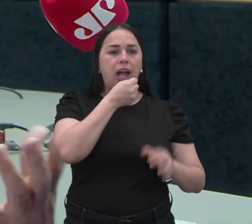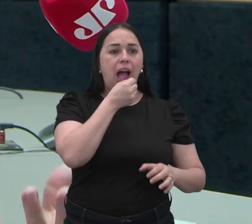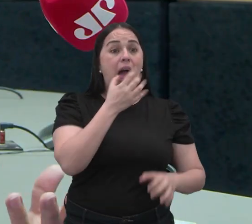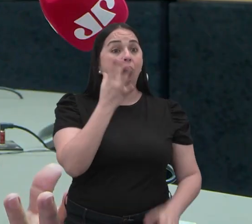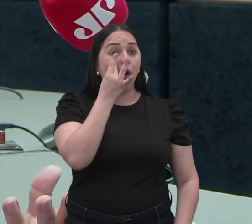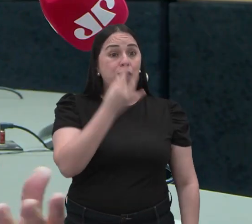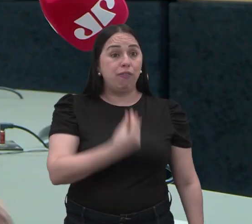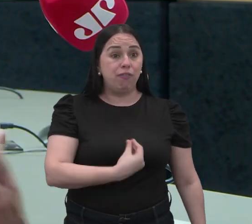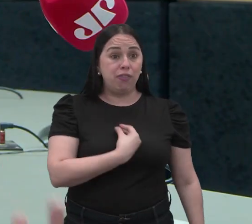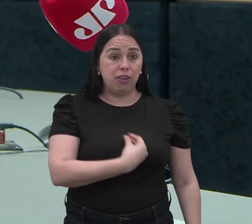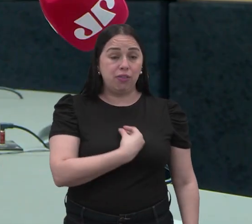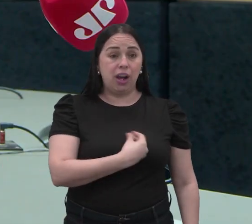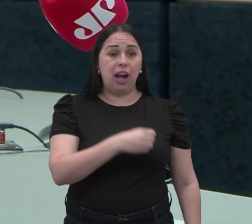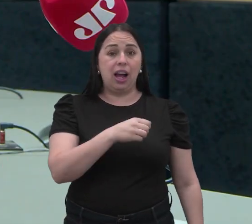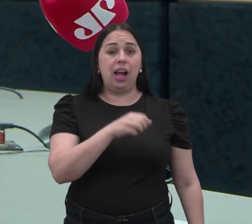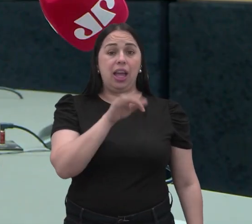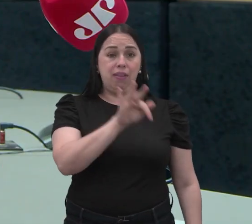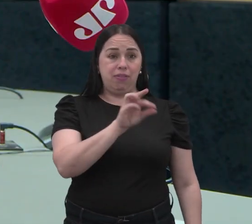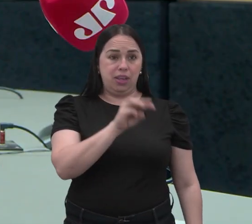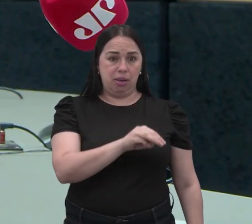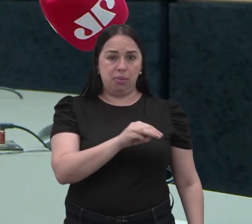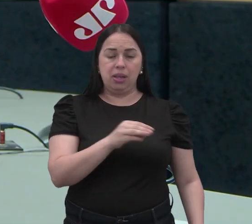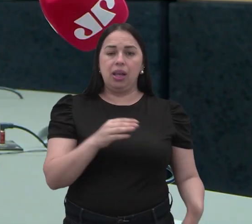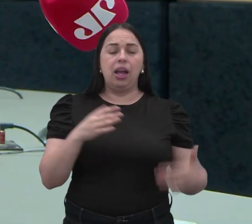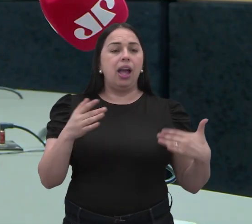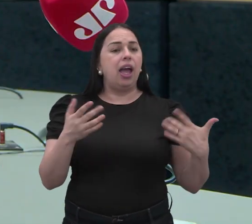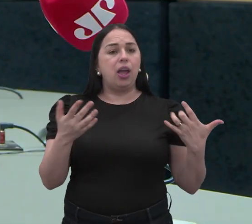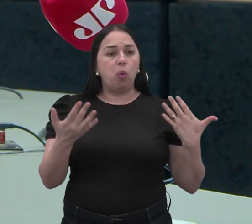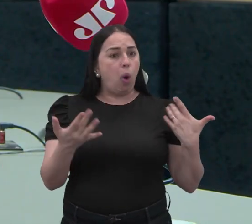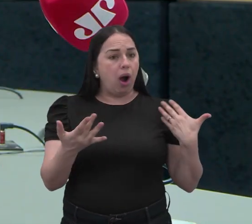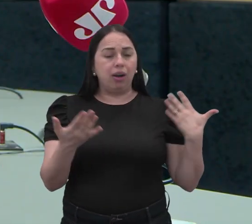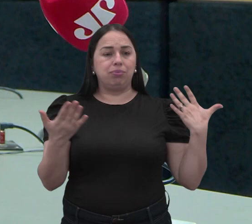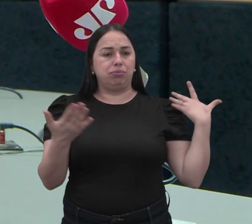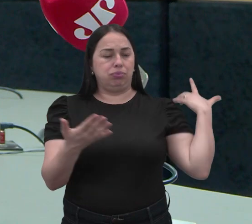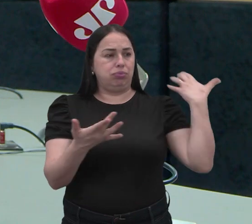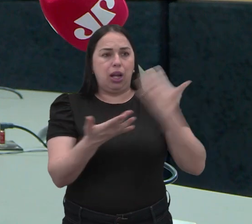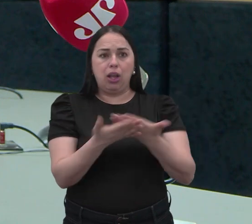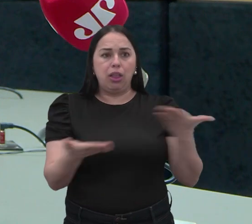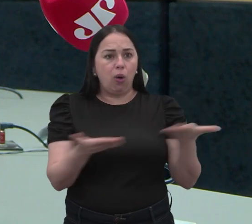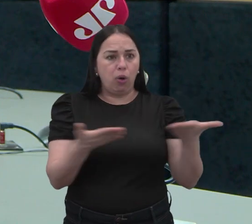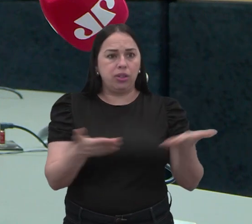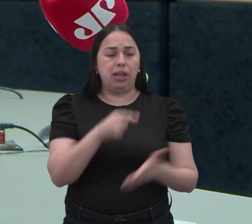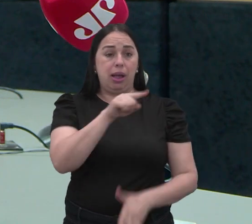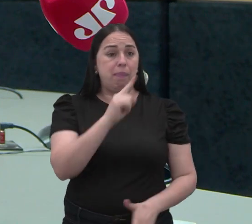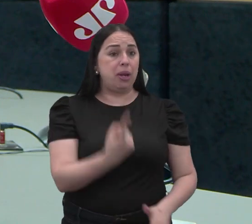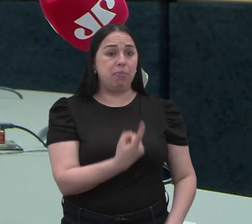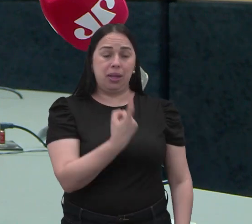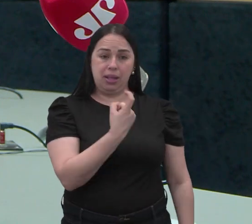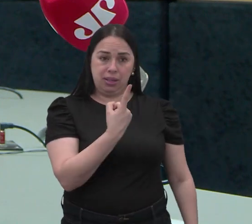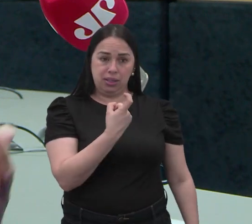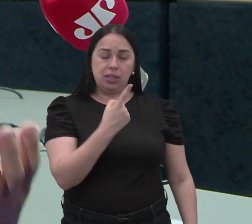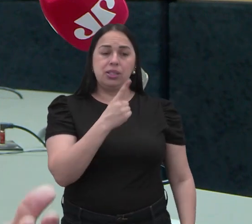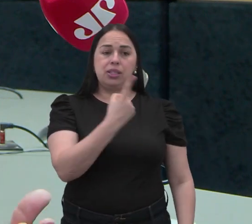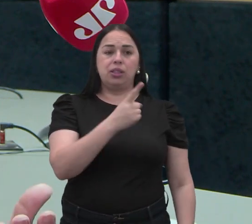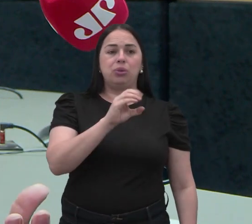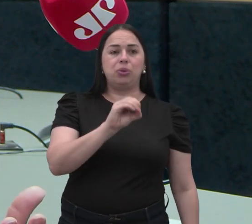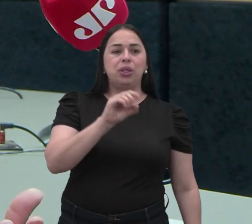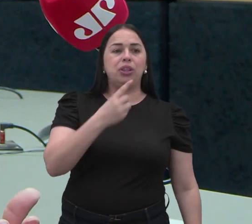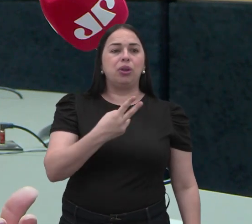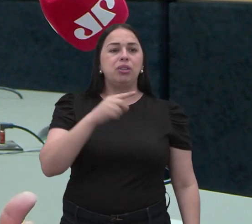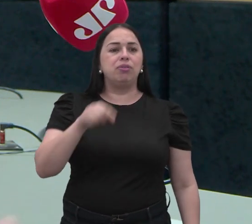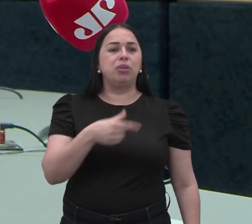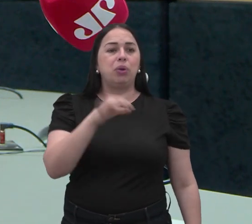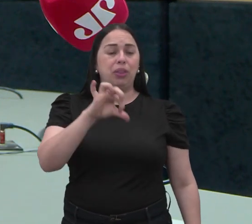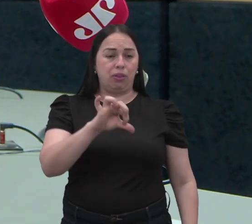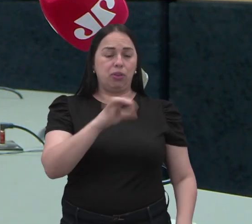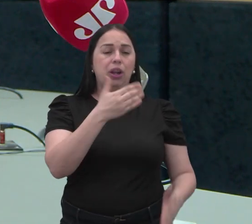vivo, FM, da forma como a gente está acostumado a ver até hoje, foi a Rádio Cidade do Rio, a 102,9, que começou com esse